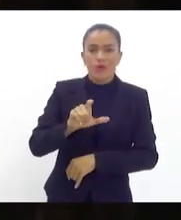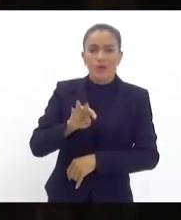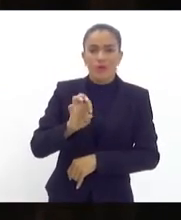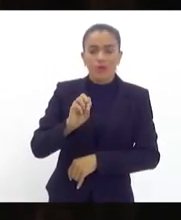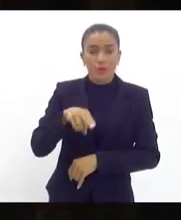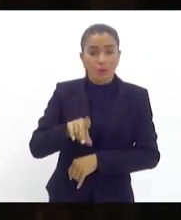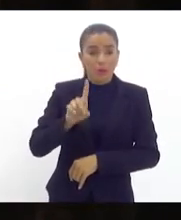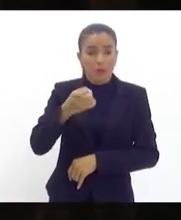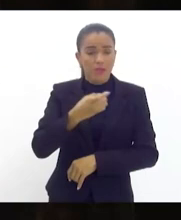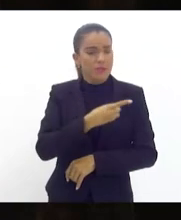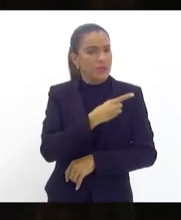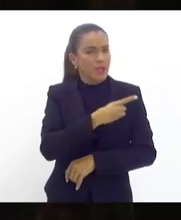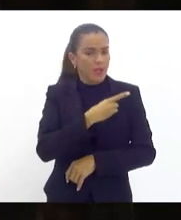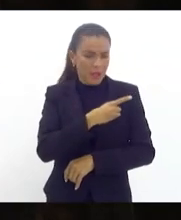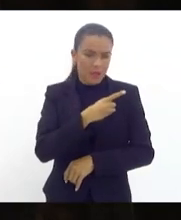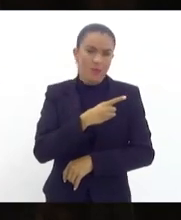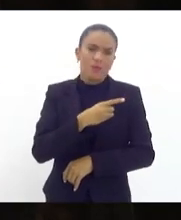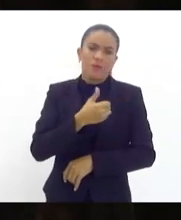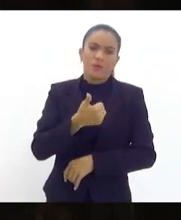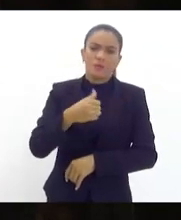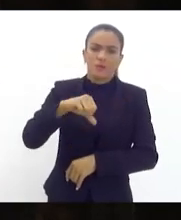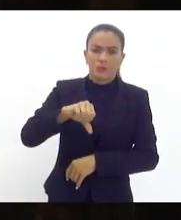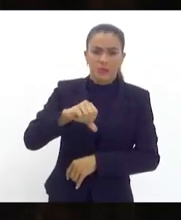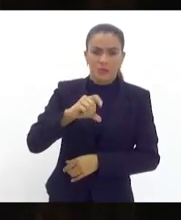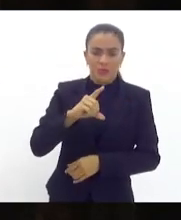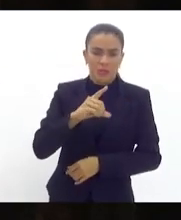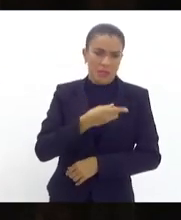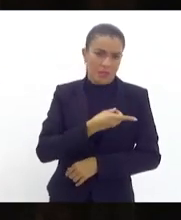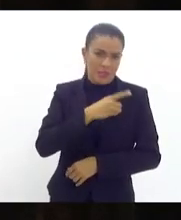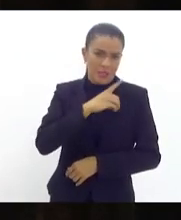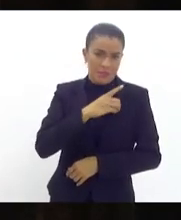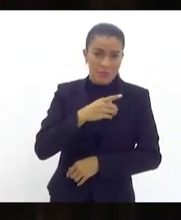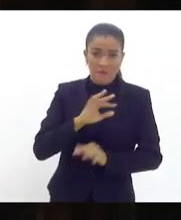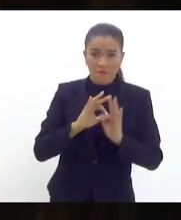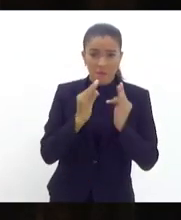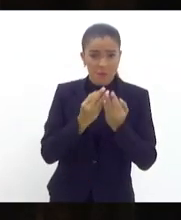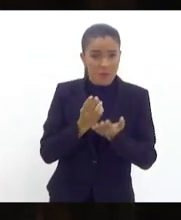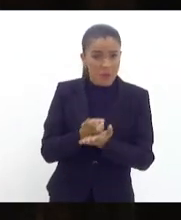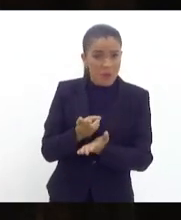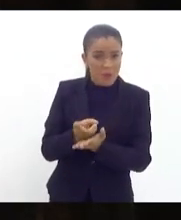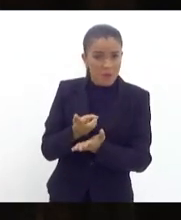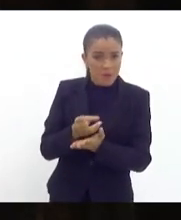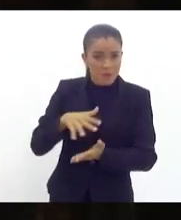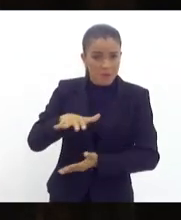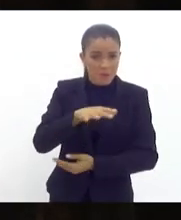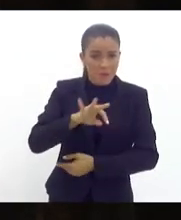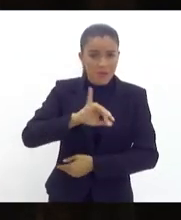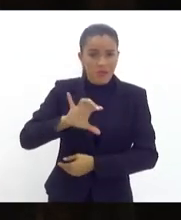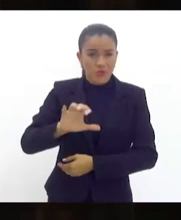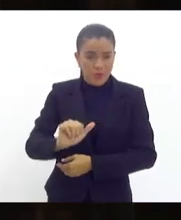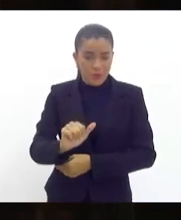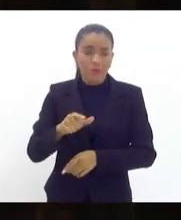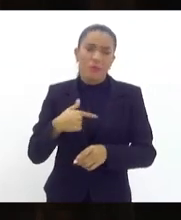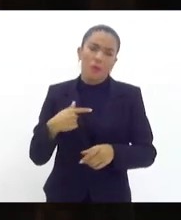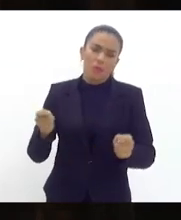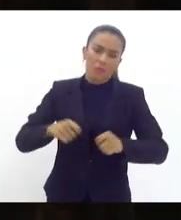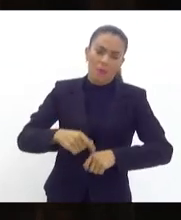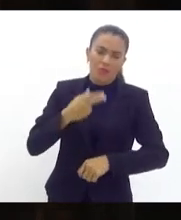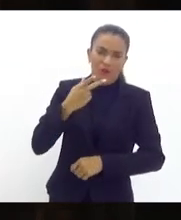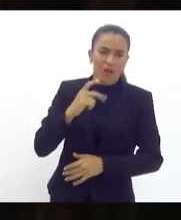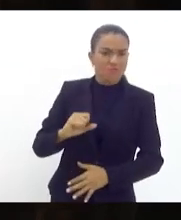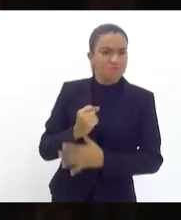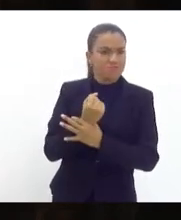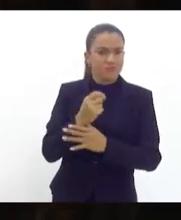19ª DP fui morador da Tijuca minha família ainda lá reside Então posso falar com muita propriedade sobre o bairro né